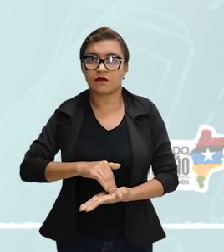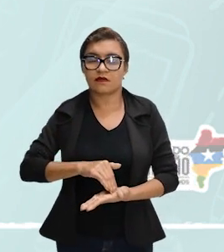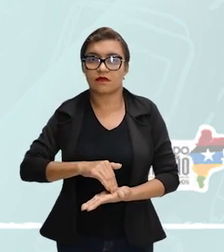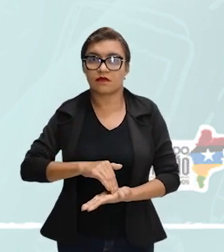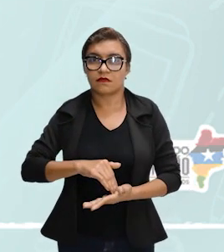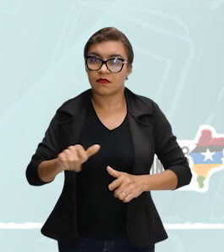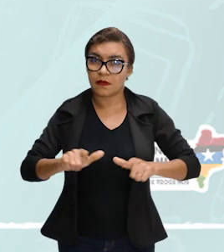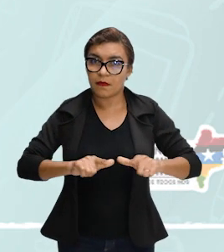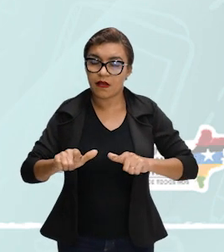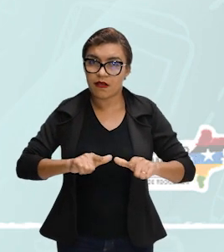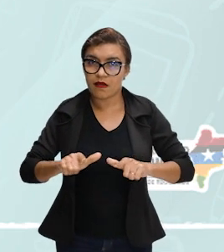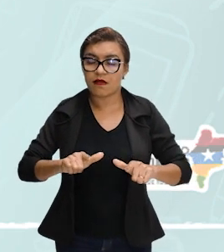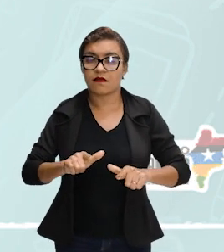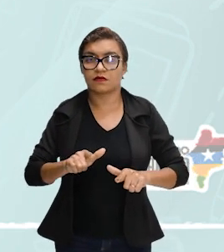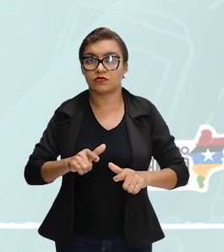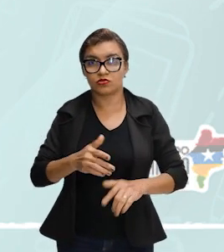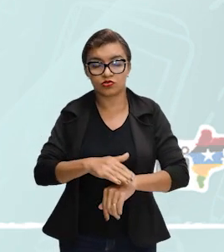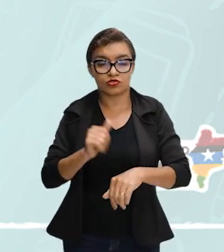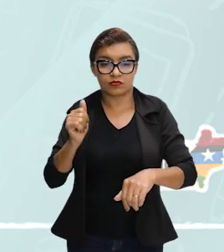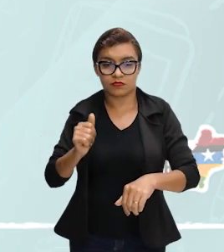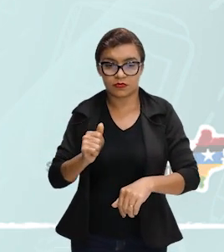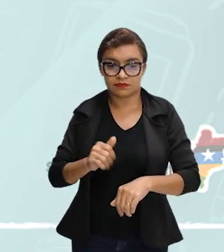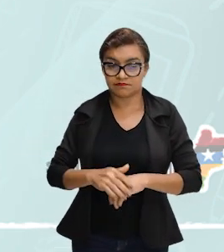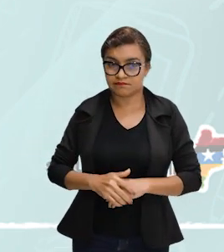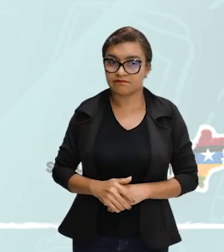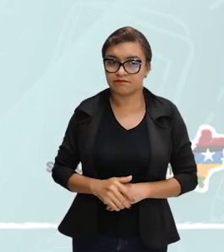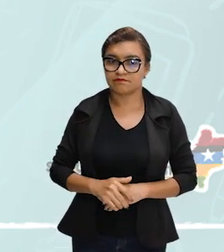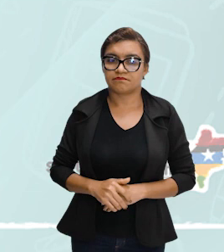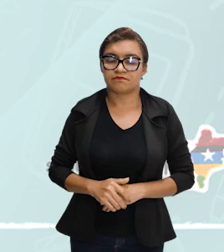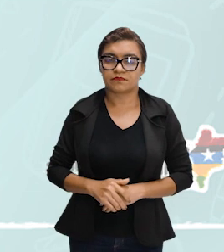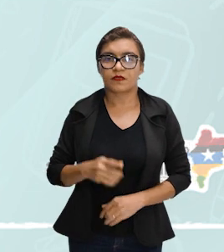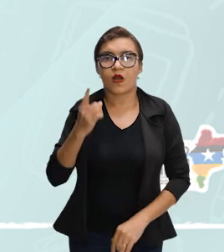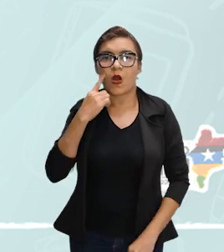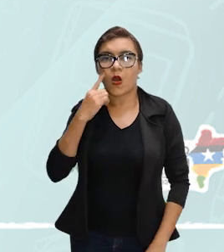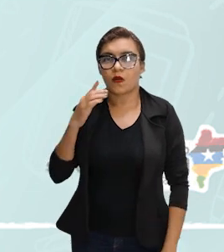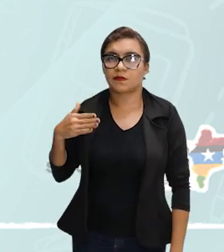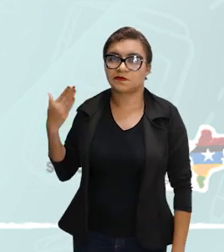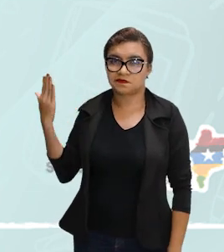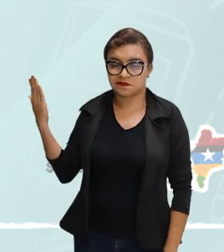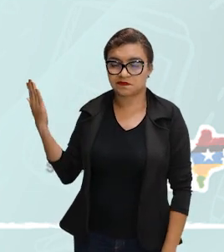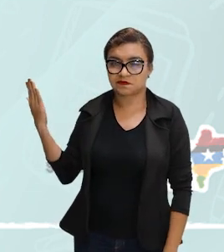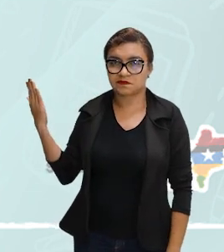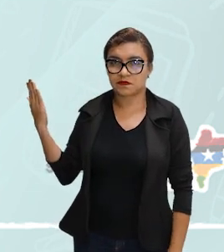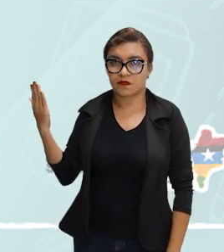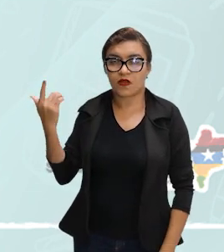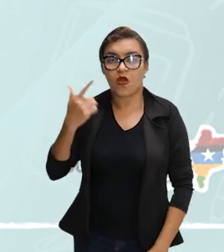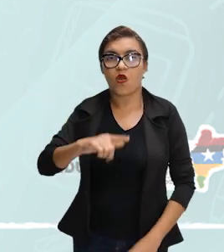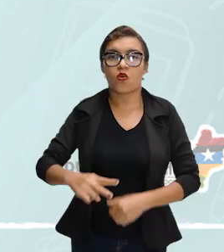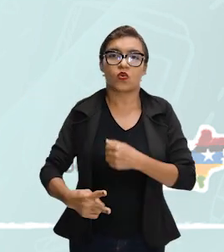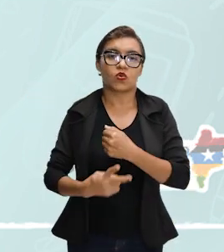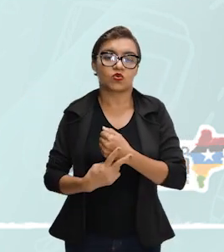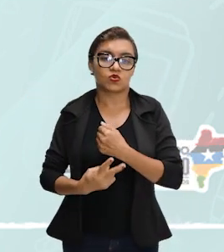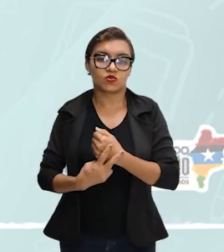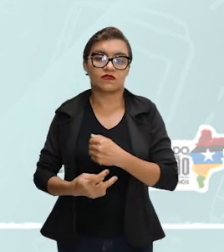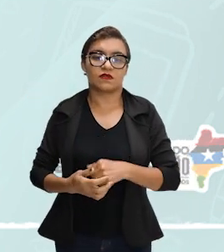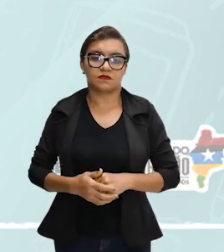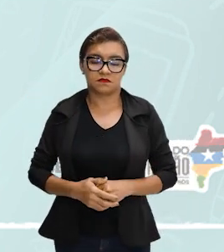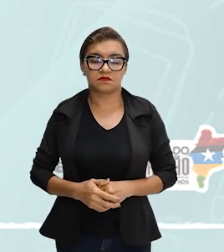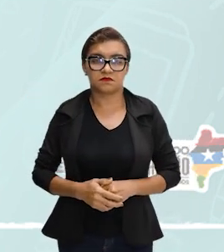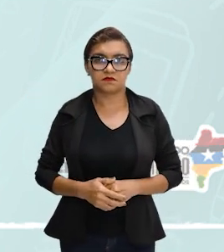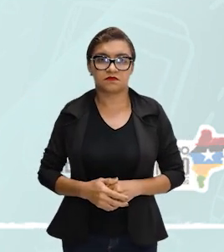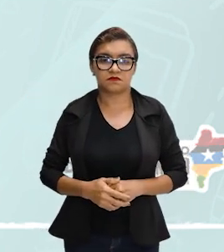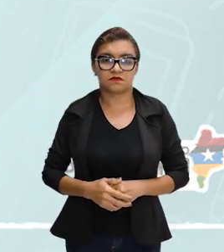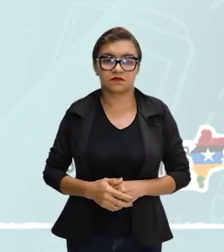Vamos aqui ver os verbos principais e verbos auxiliares. Então, el verbo é